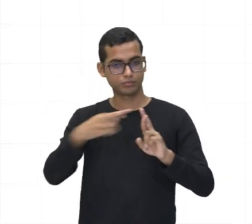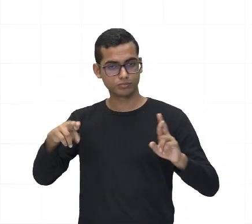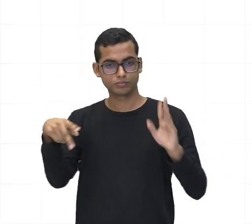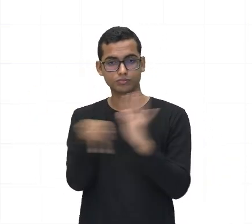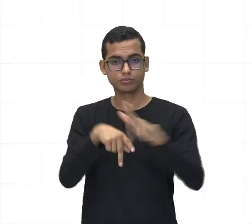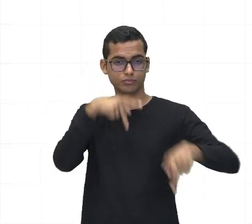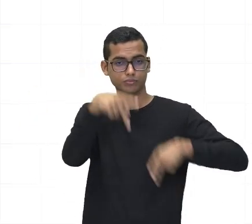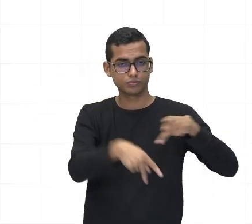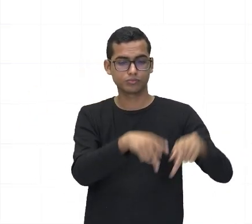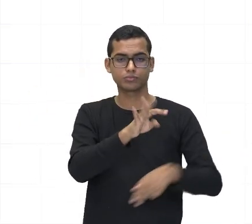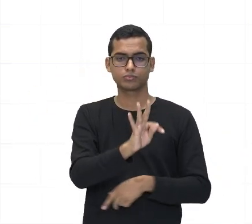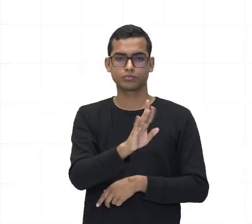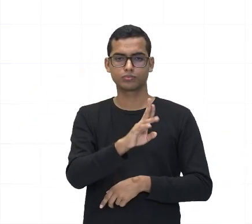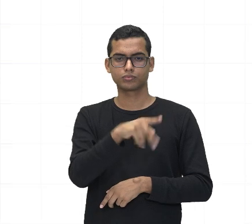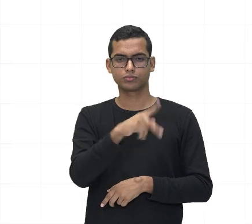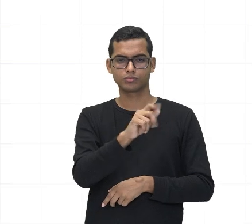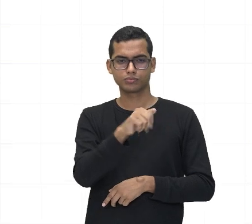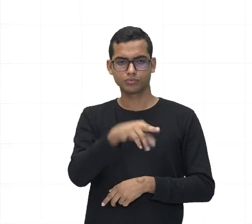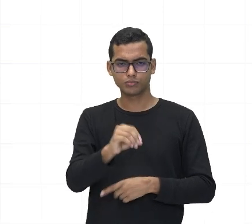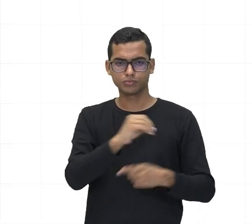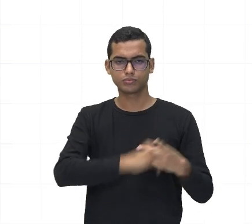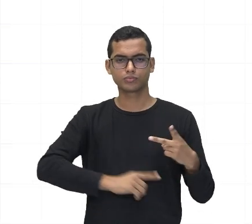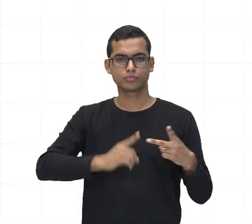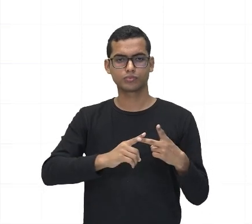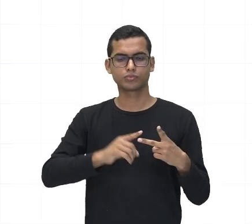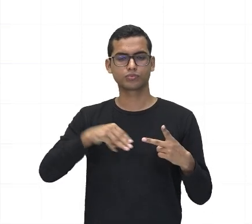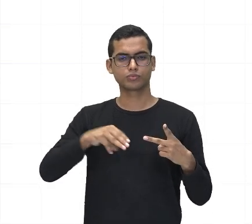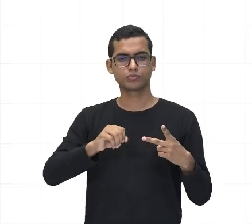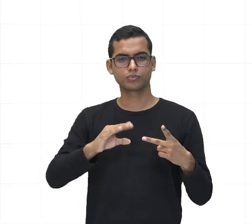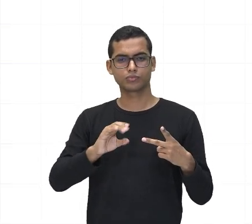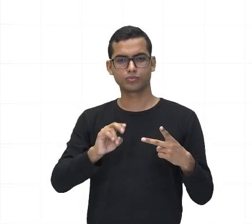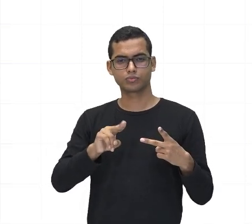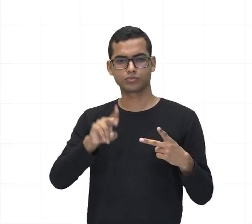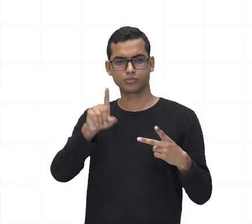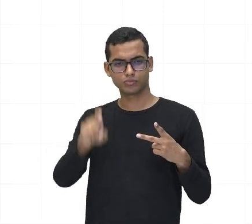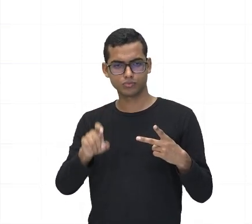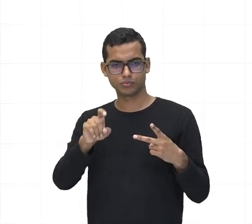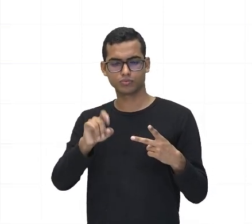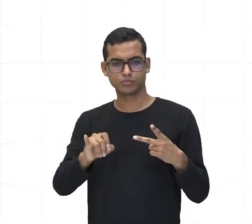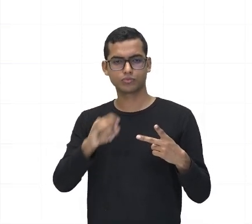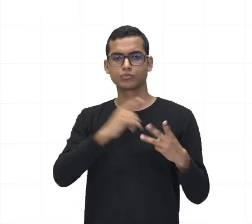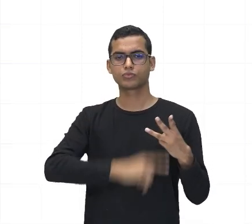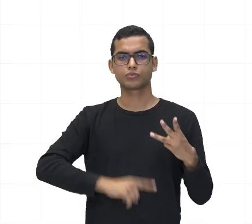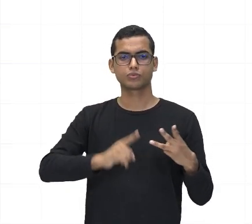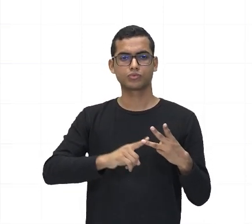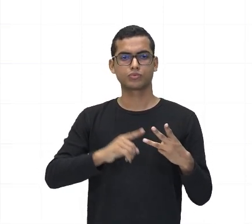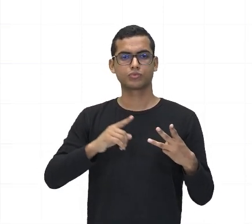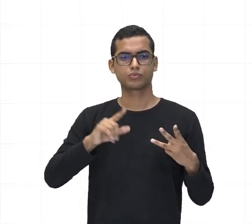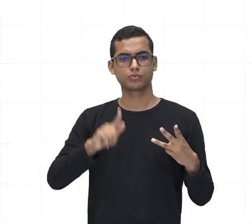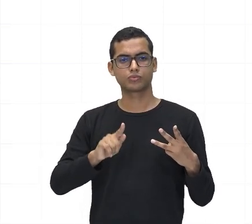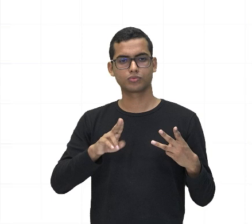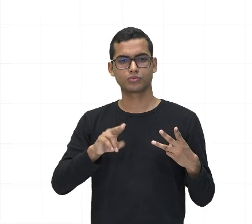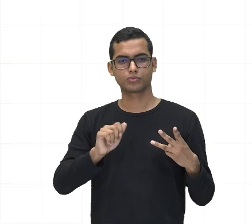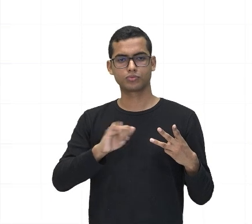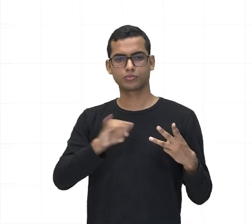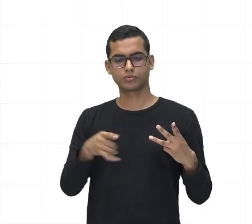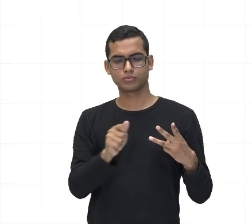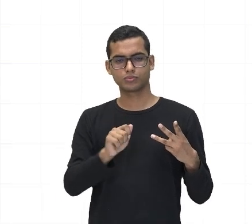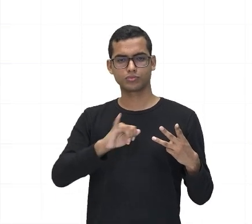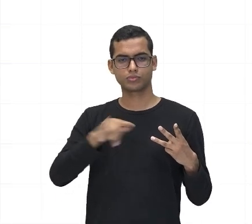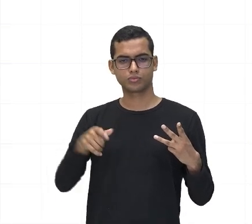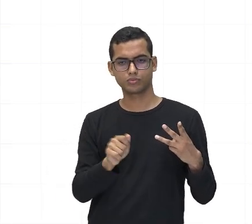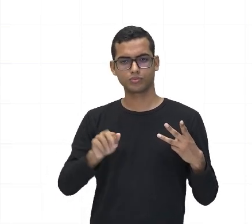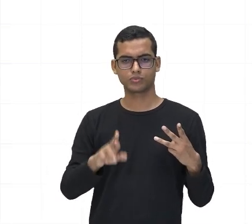povo tucano, a religião do povo macuxi, a religião do povo guajajara, e para cada etnia, cada